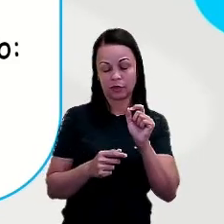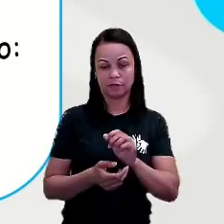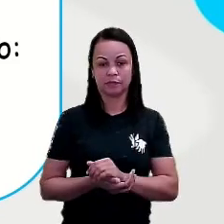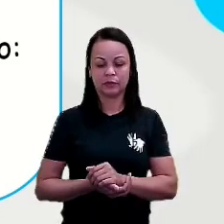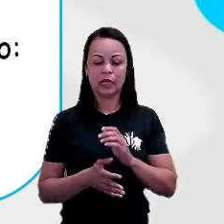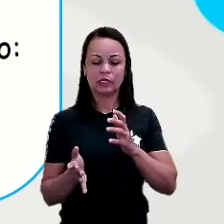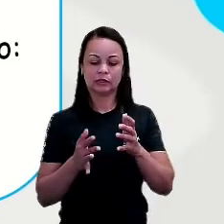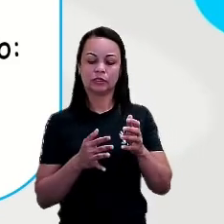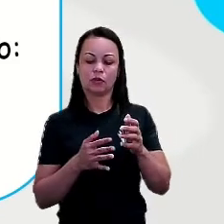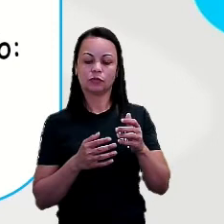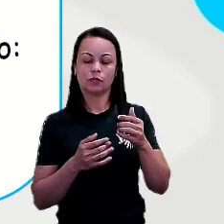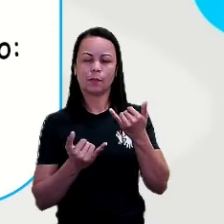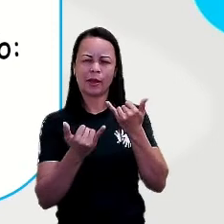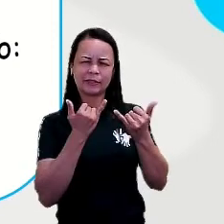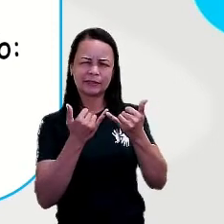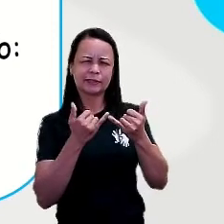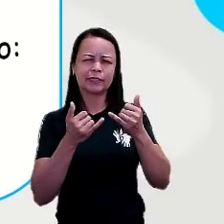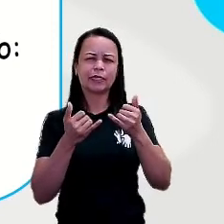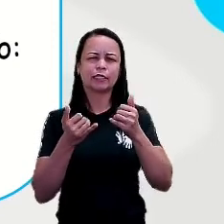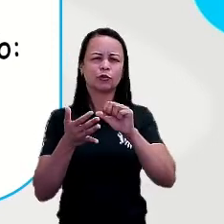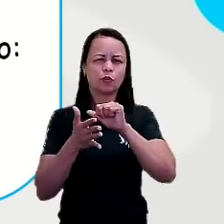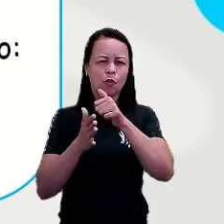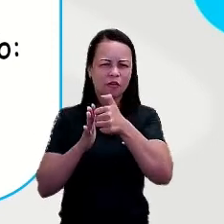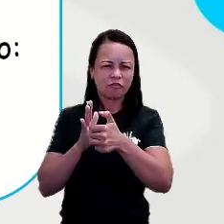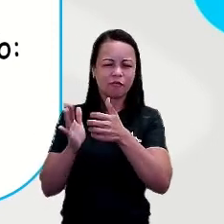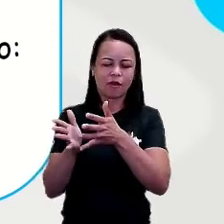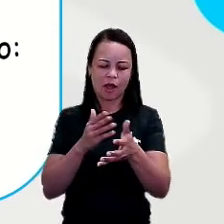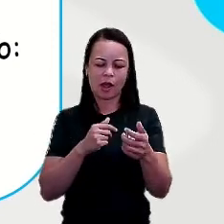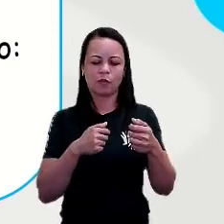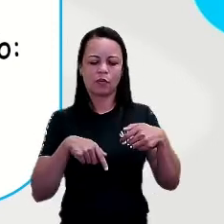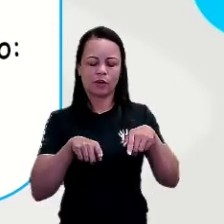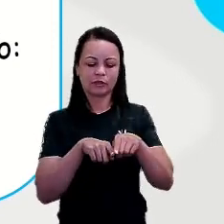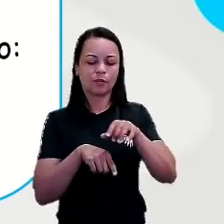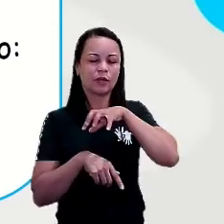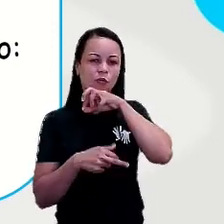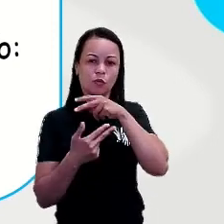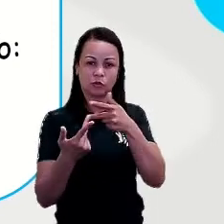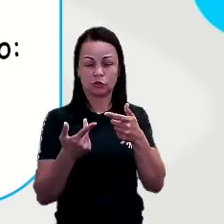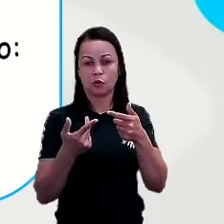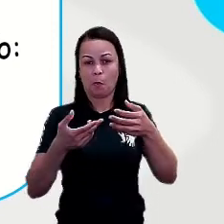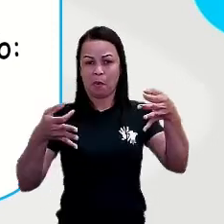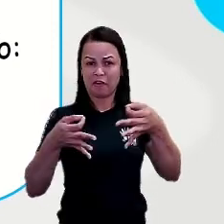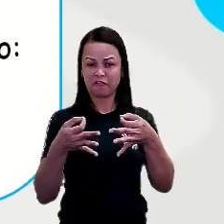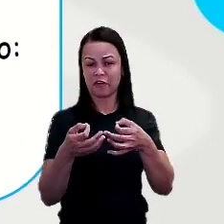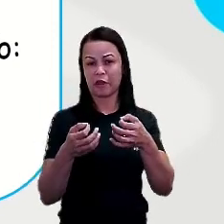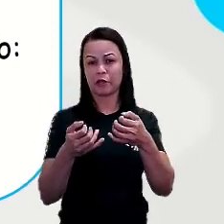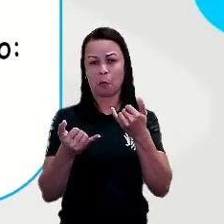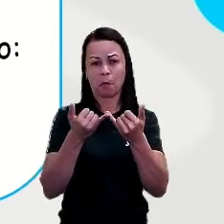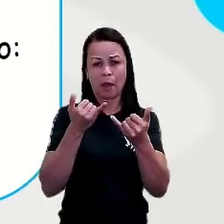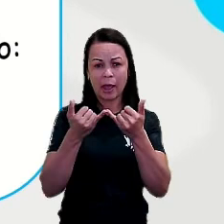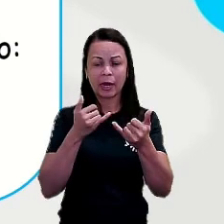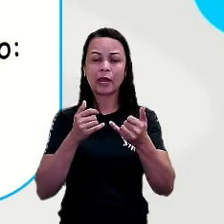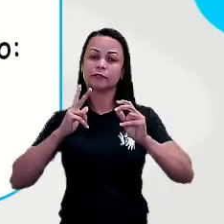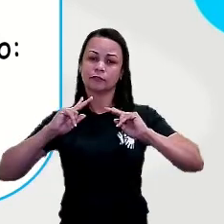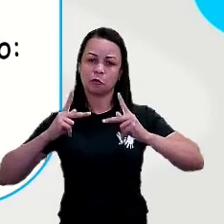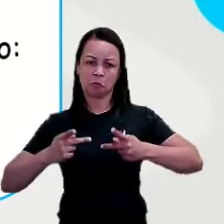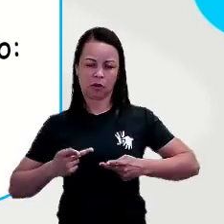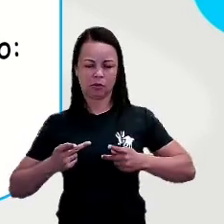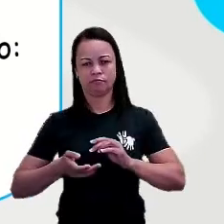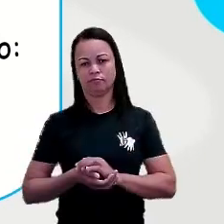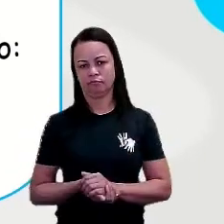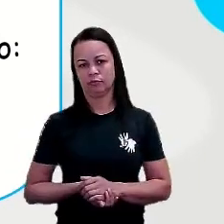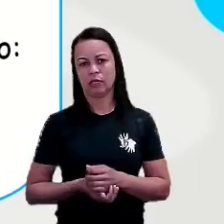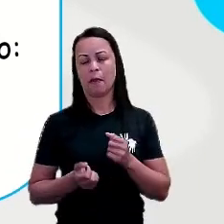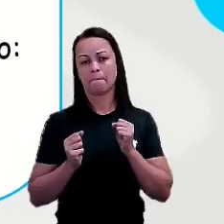dotados de qualidades, defeitos e sentimentos humanos. Pode se assemelhar à fábula porque não necessariamente pode